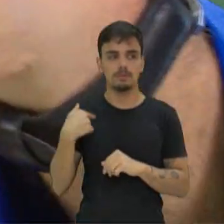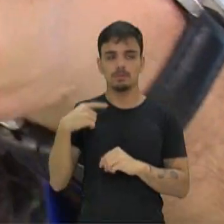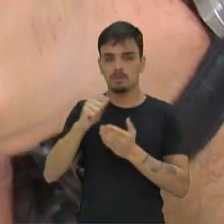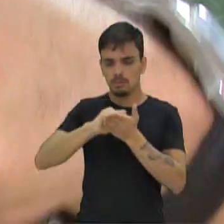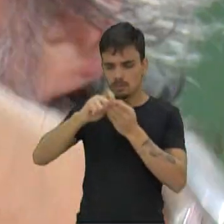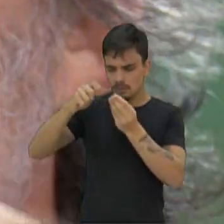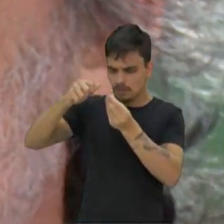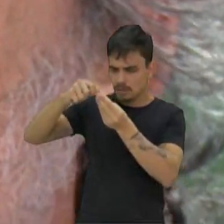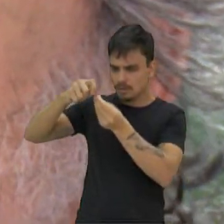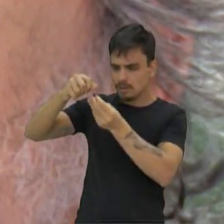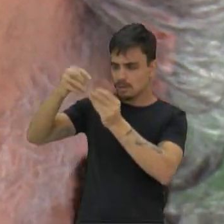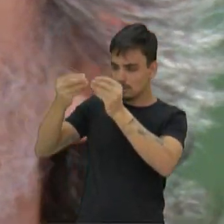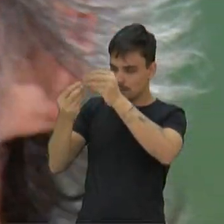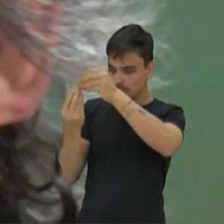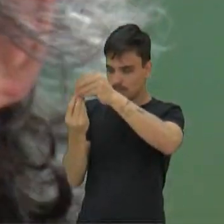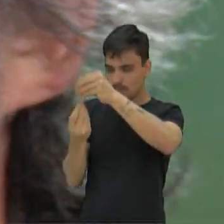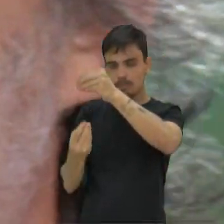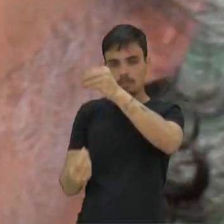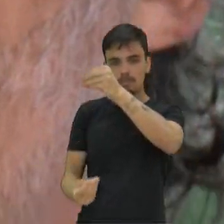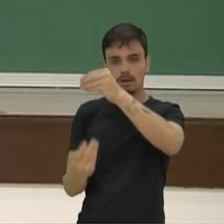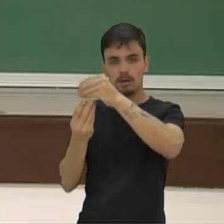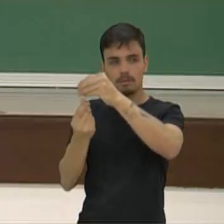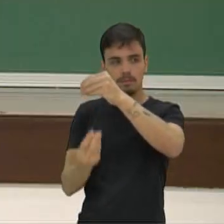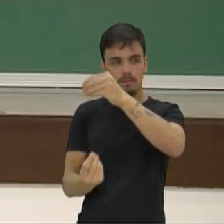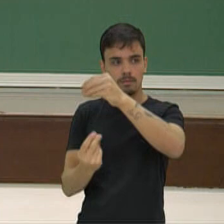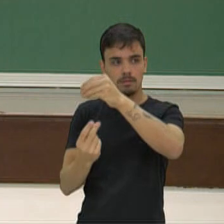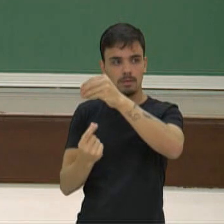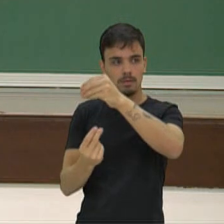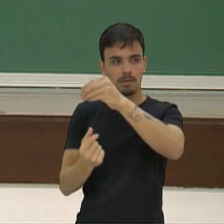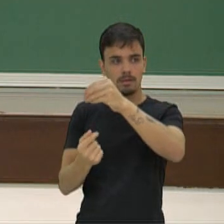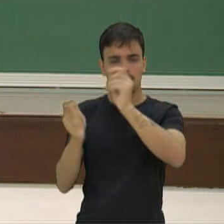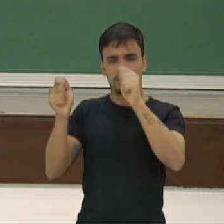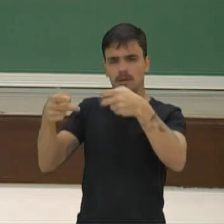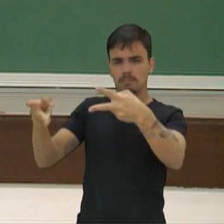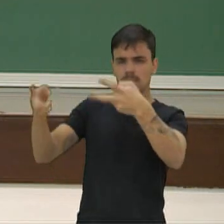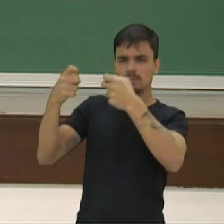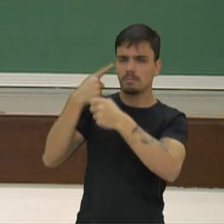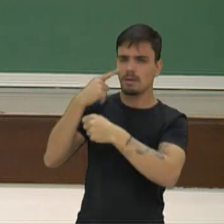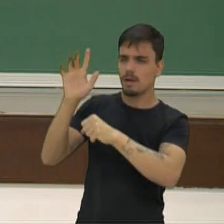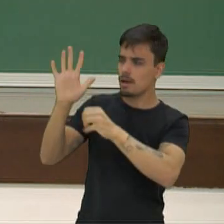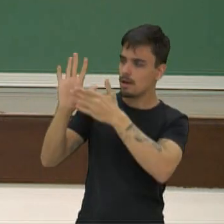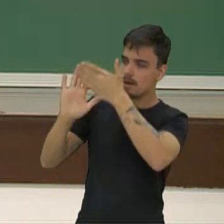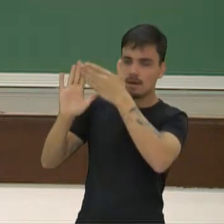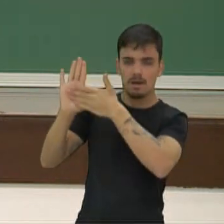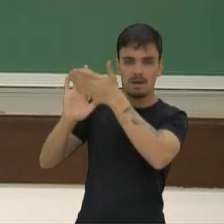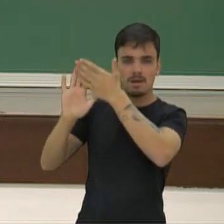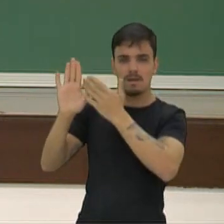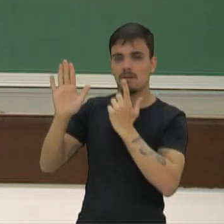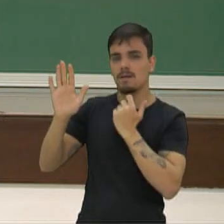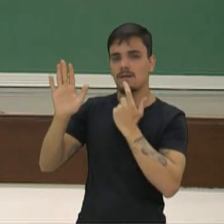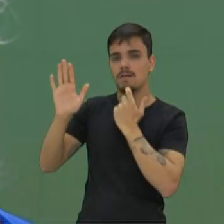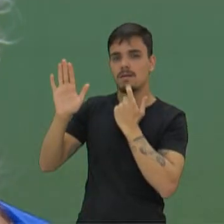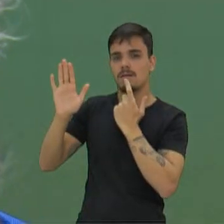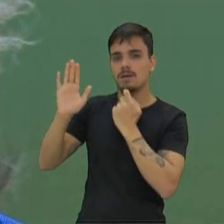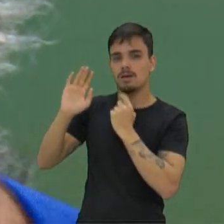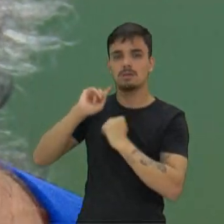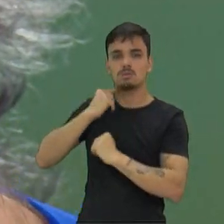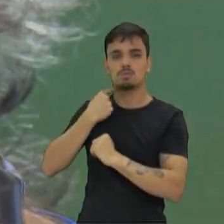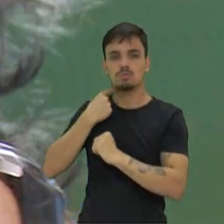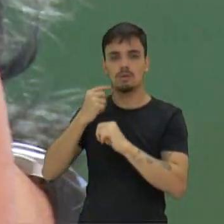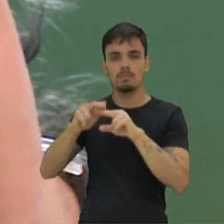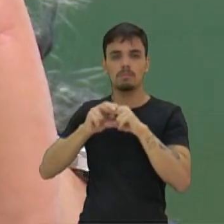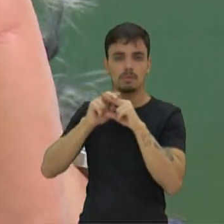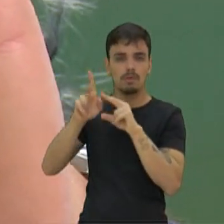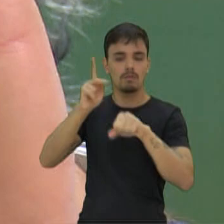soltando vários grãos. Olha como até minha mão ficou, não sei se vai ser possível ver, mas minha mão ficou suja por